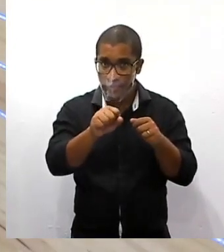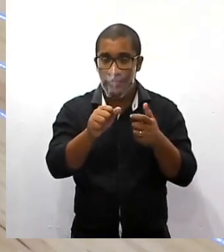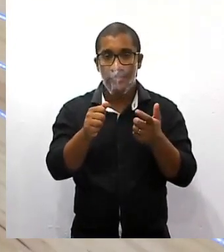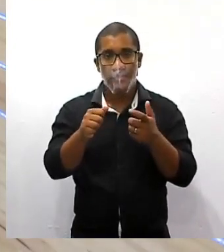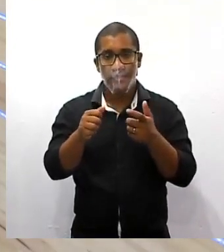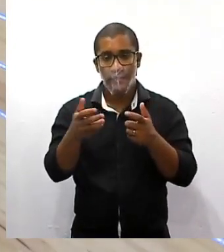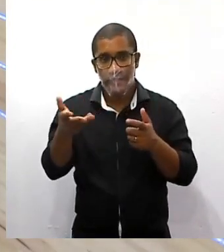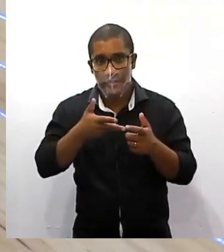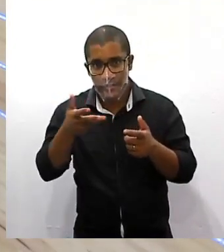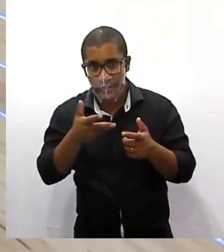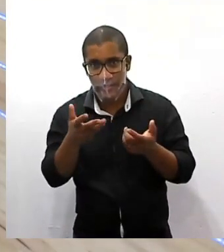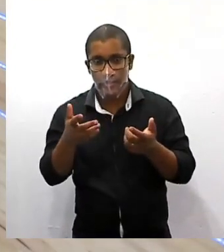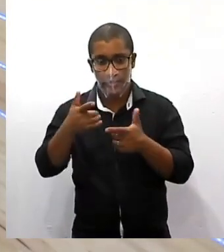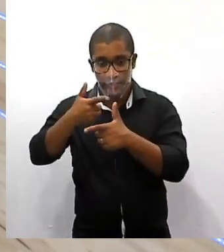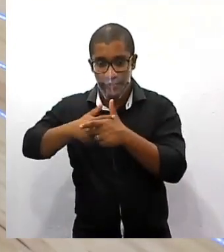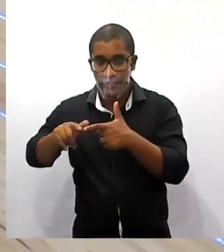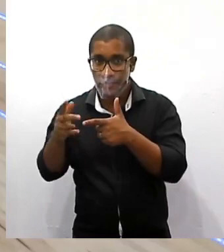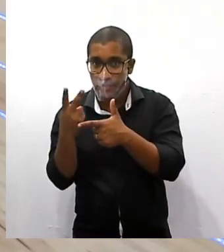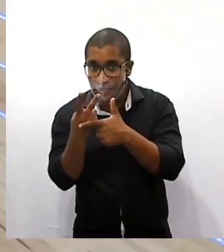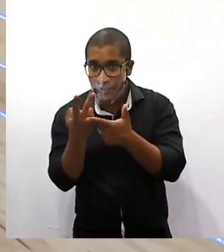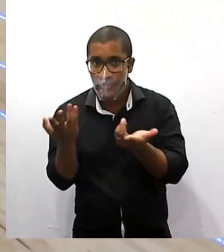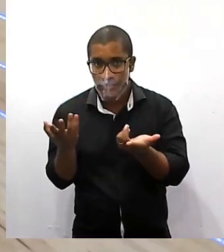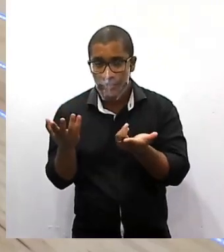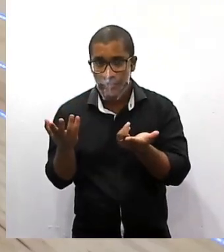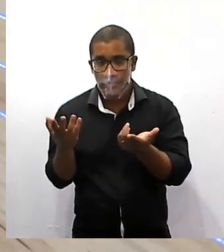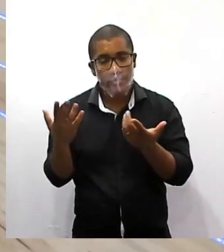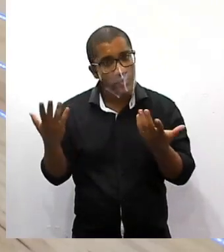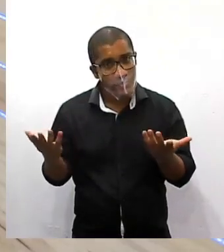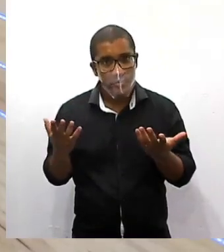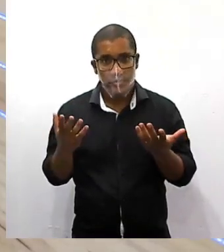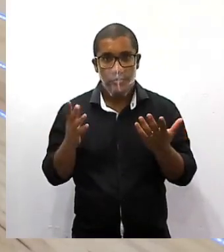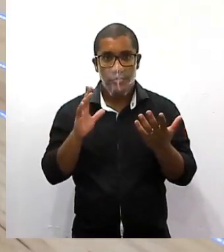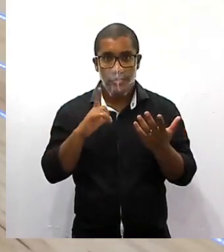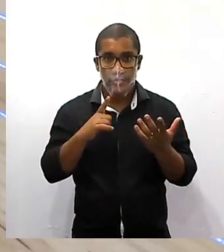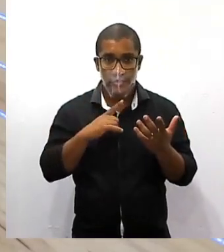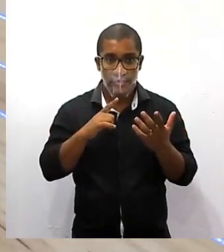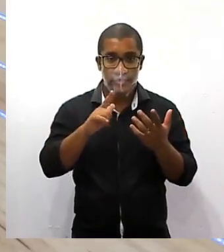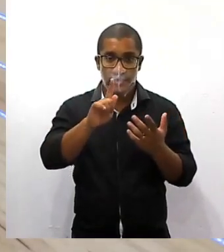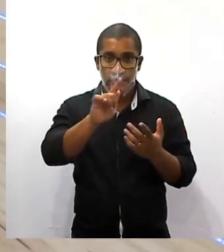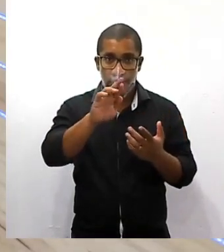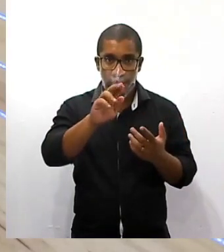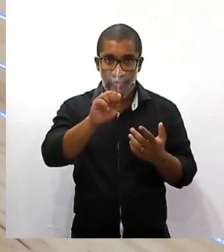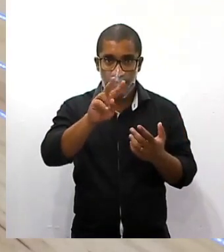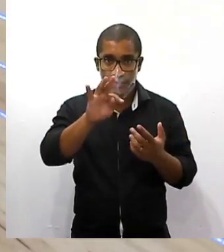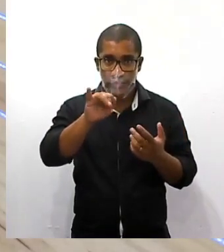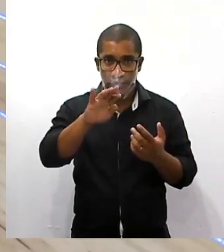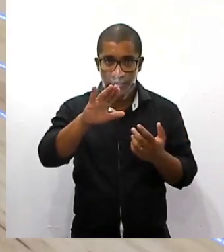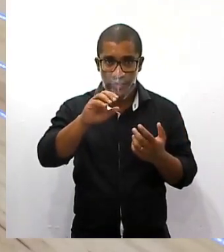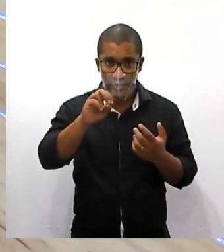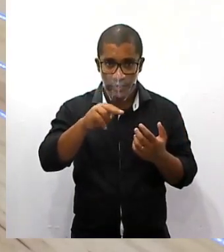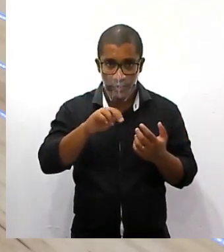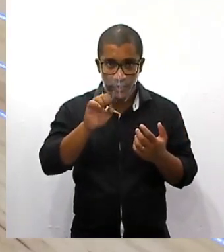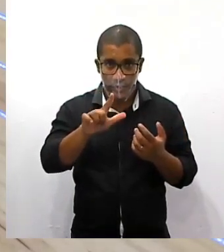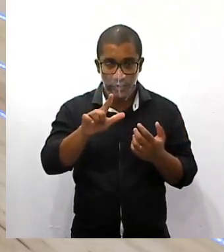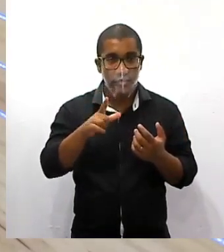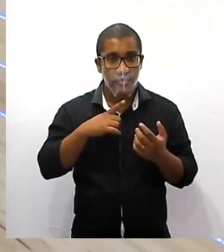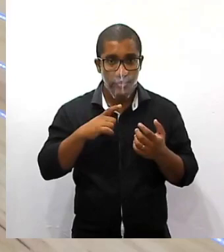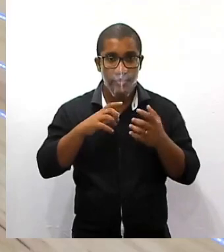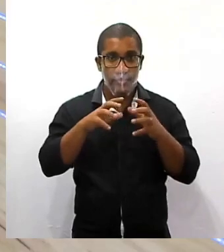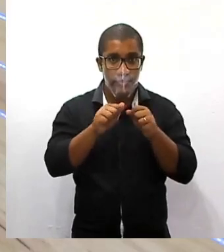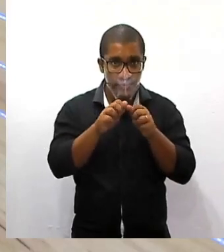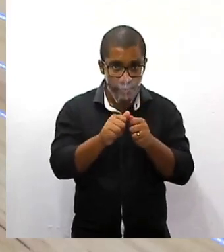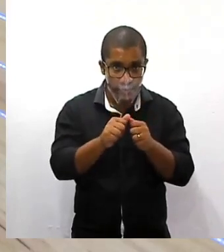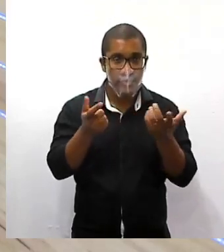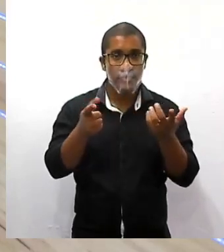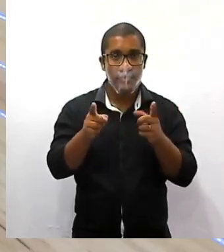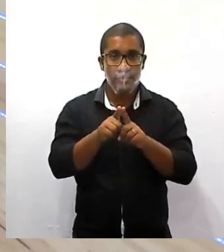2 é um numeral, então não tem outra informação. Quando você vai calcular a energia potencial gravitacional, você precisa da massa, gravidade e altura. Quando